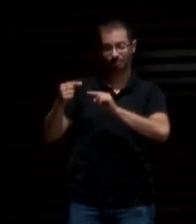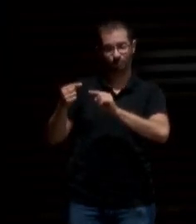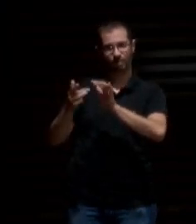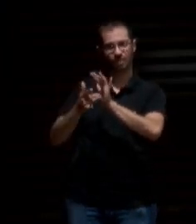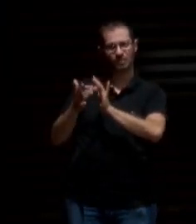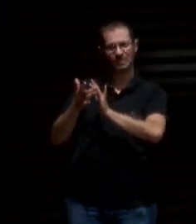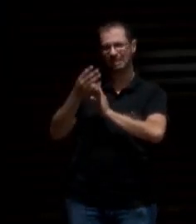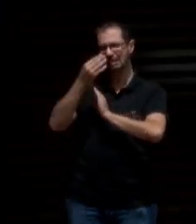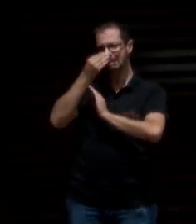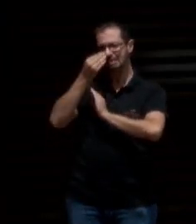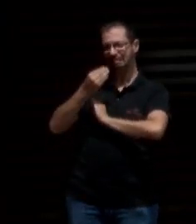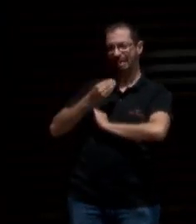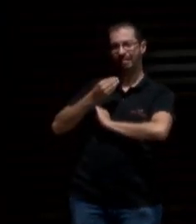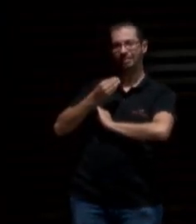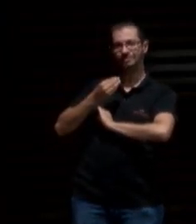e me siga.